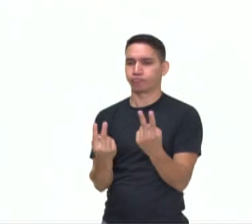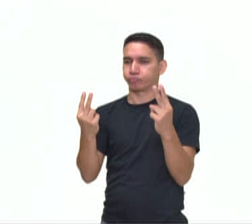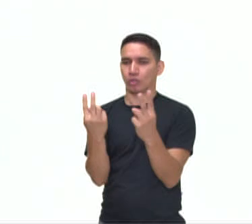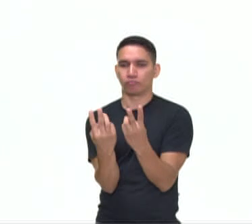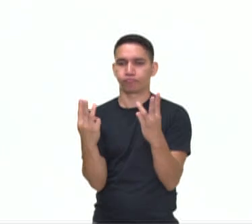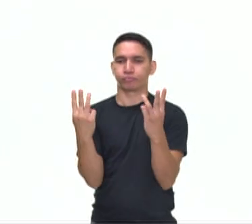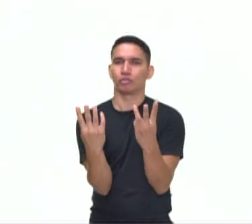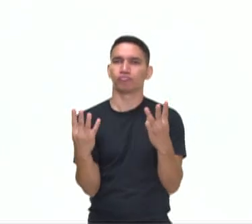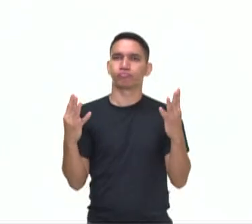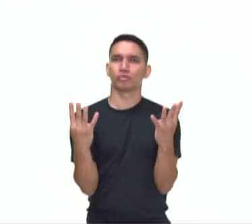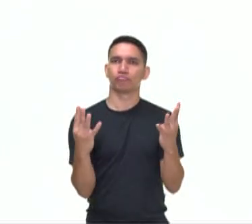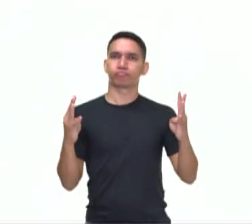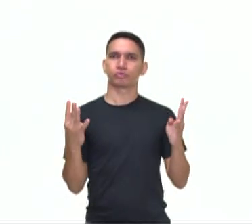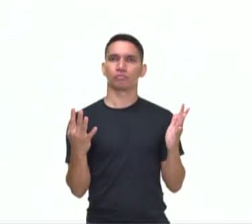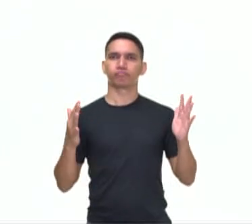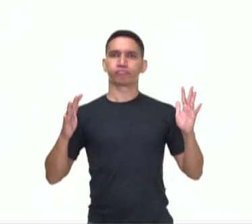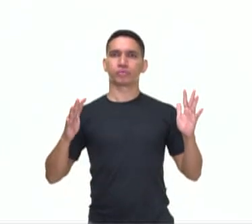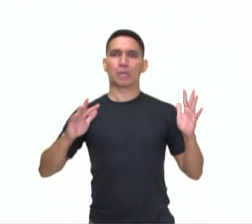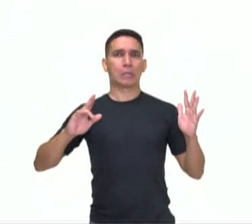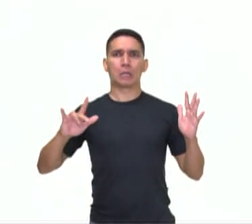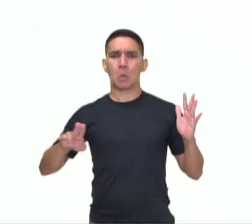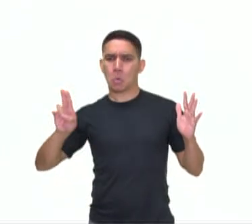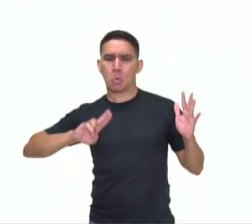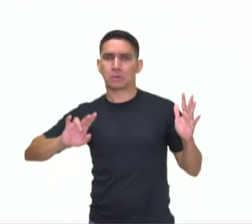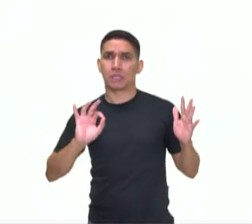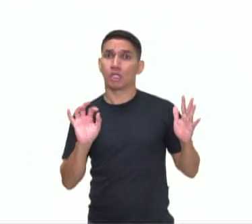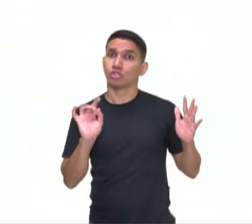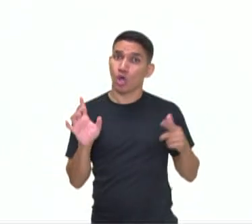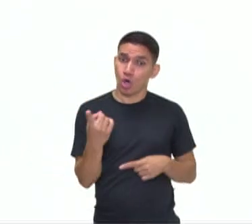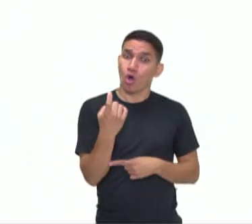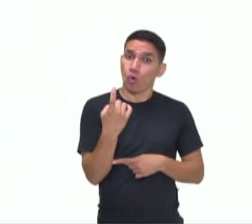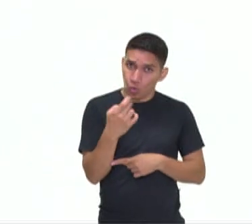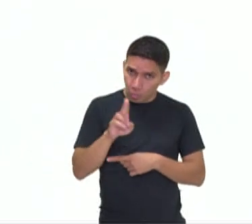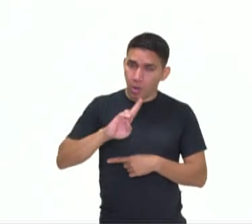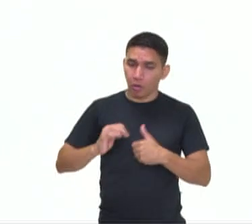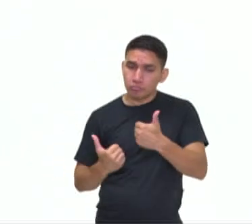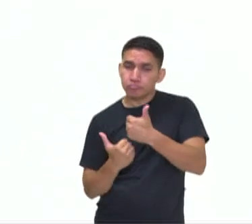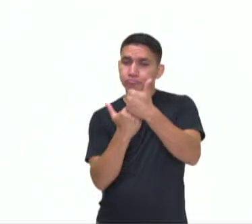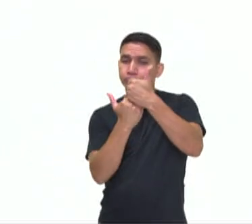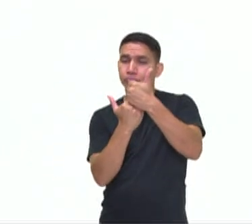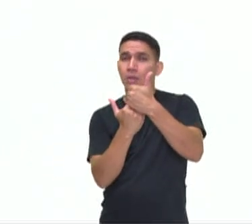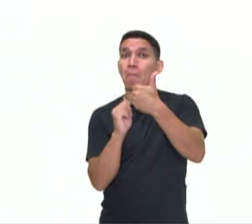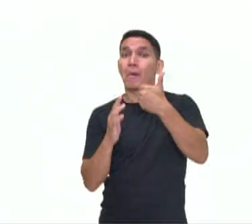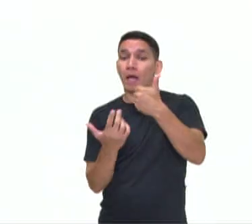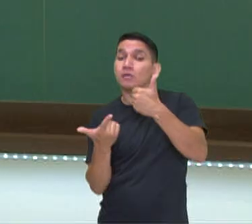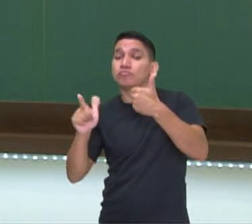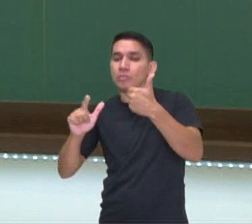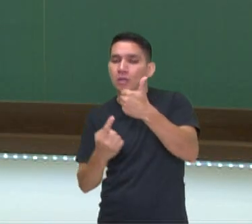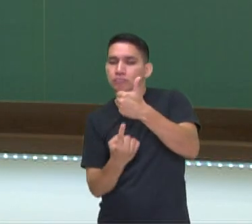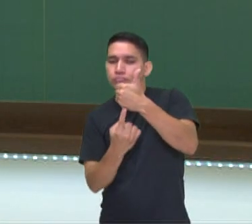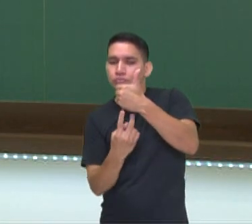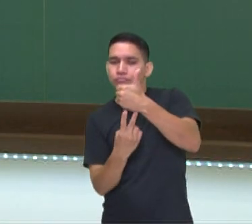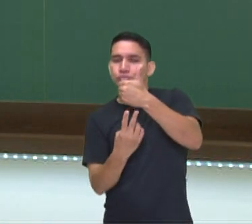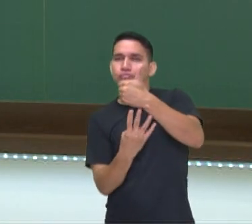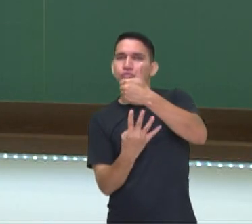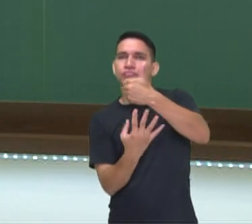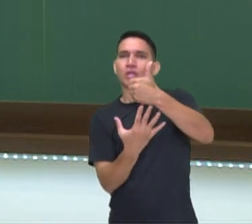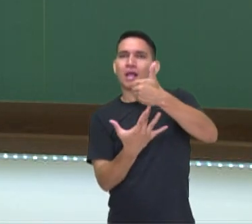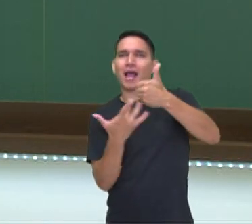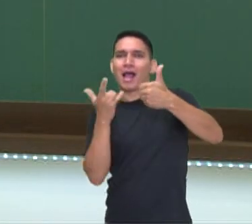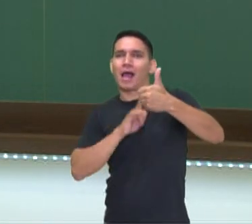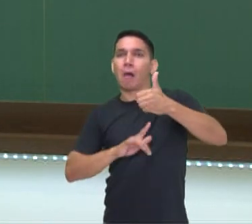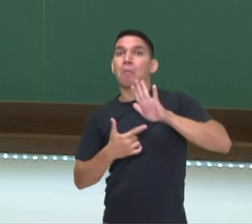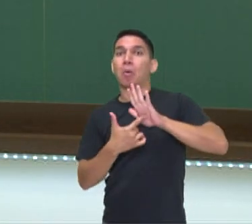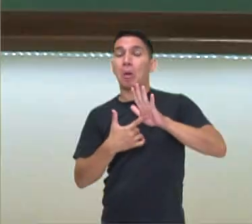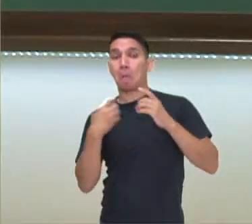elas não são funcionais, elas uma só sustentava, mas a ideia era de se repetir para mostrar a grandiosidade. Então,